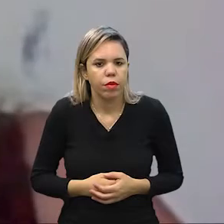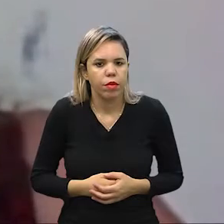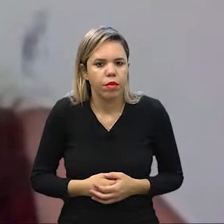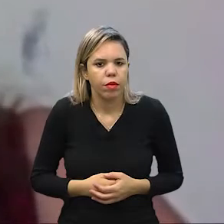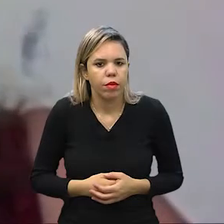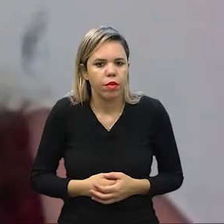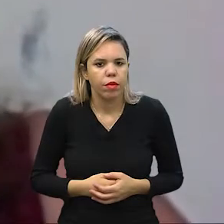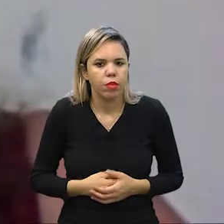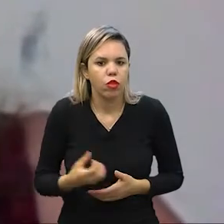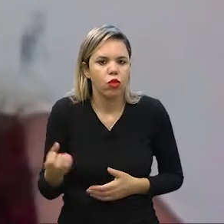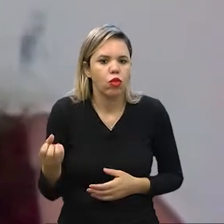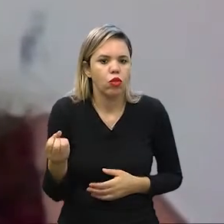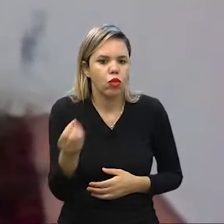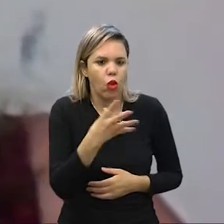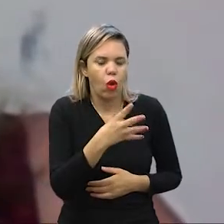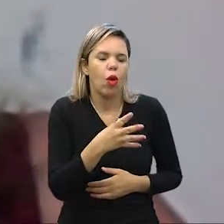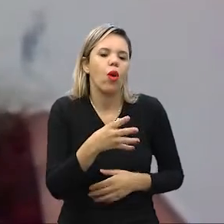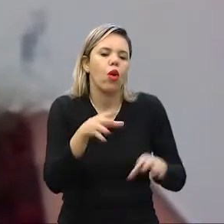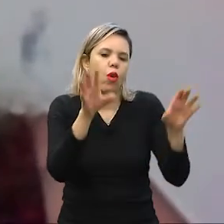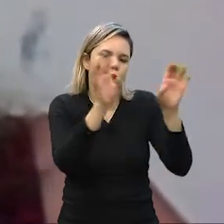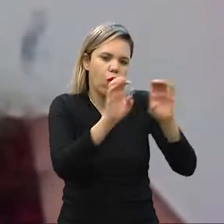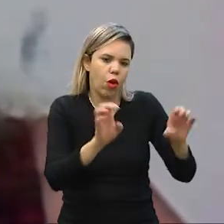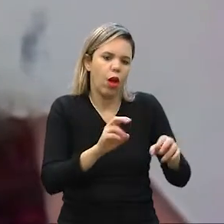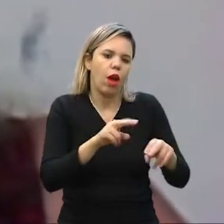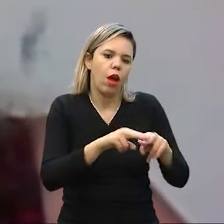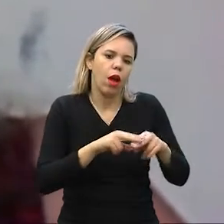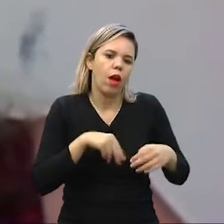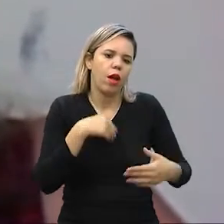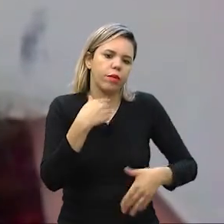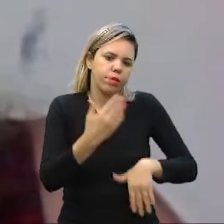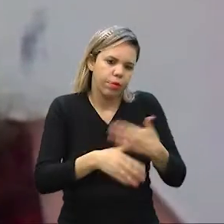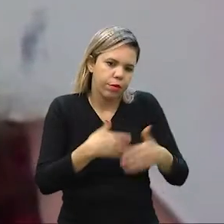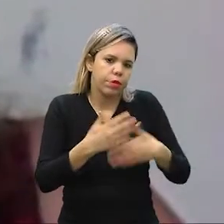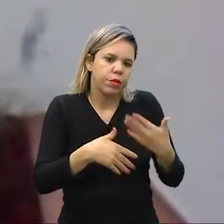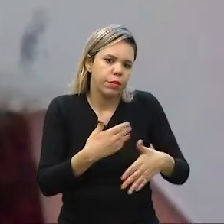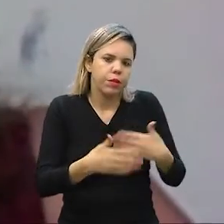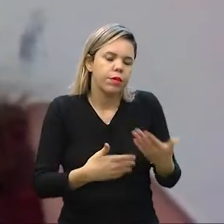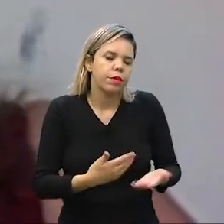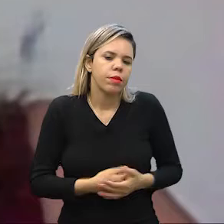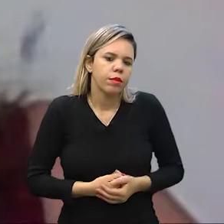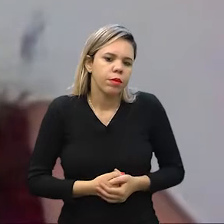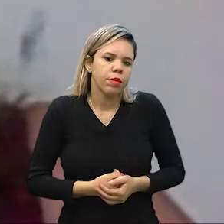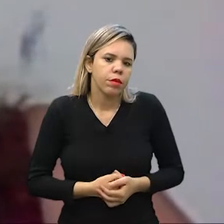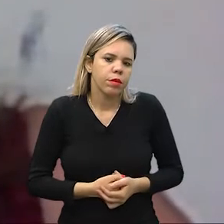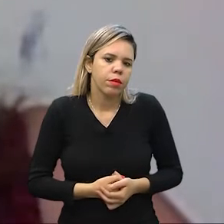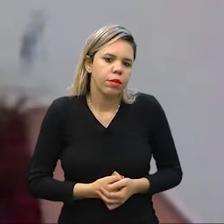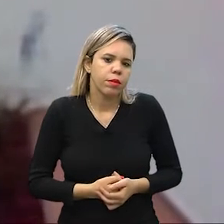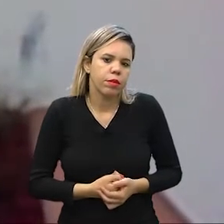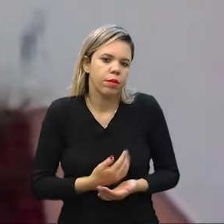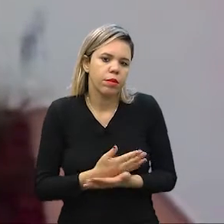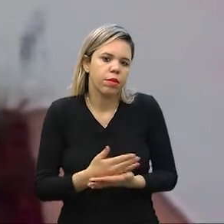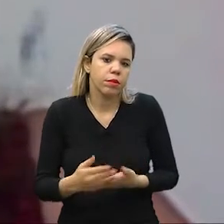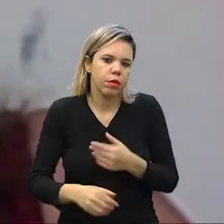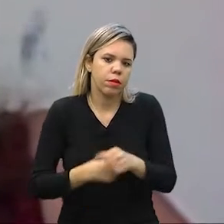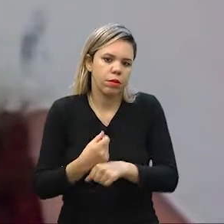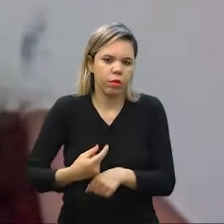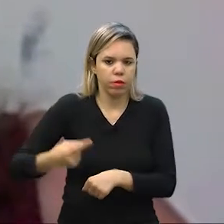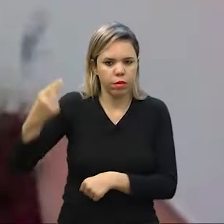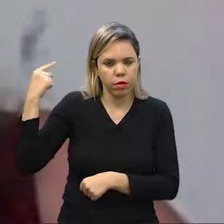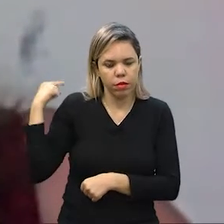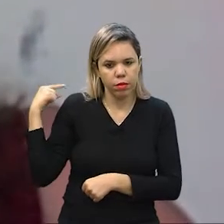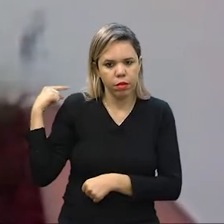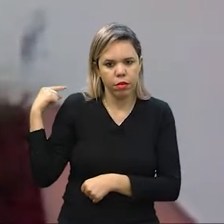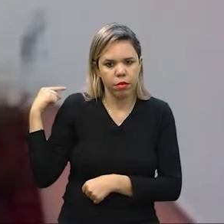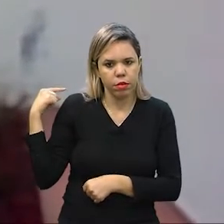essa nova estrutura ela é decorrente de um processo que iniciou o ano